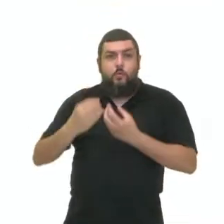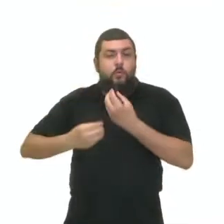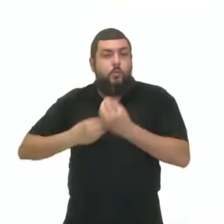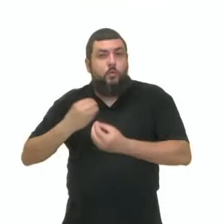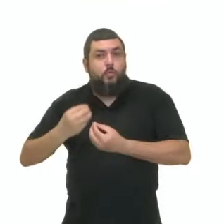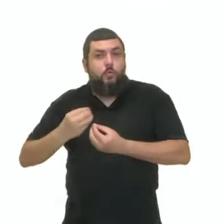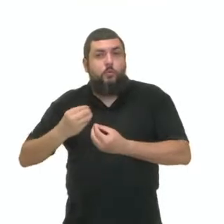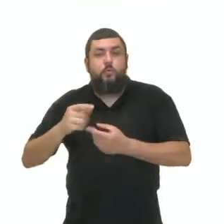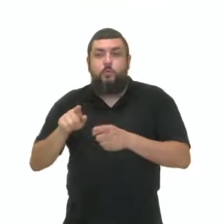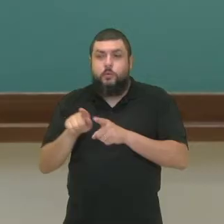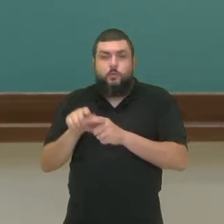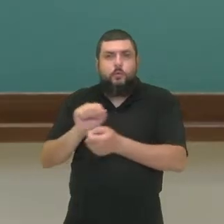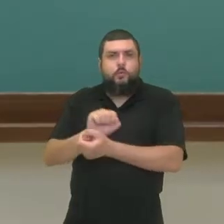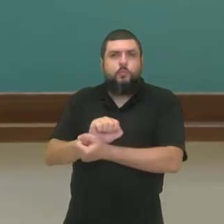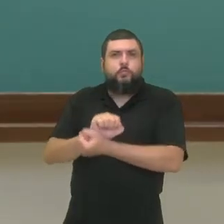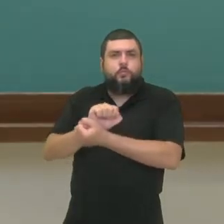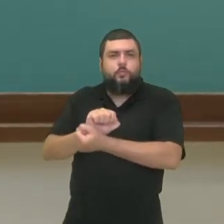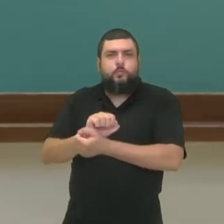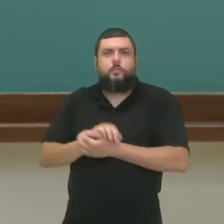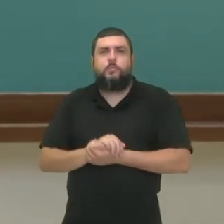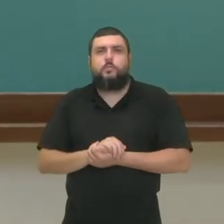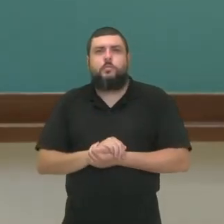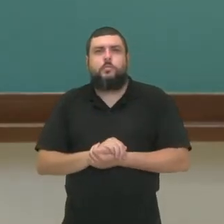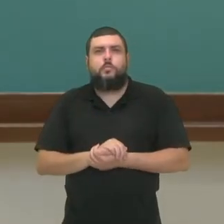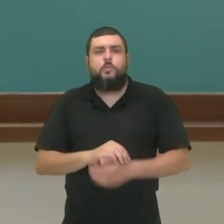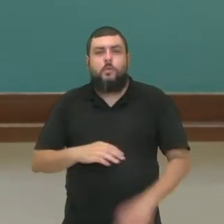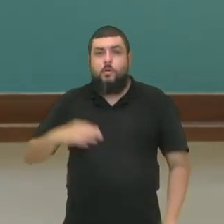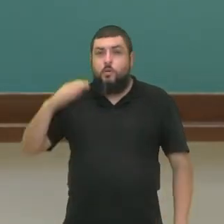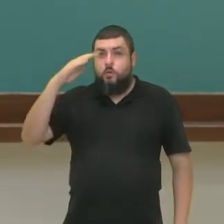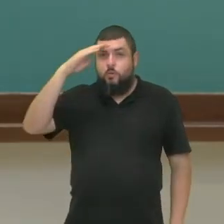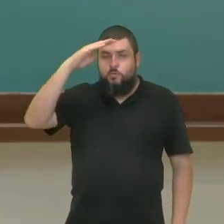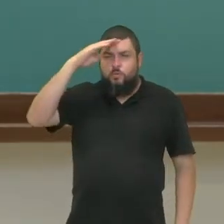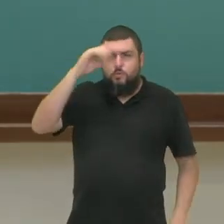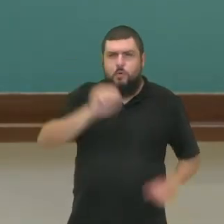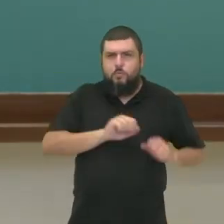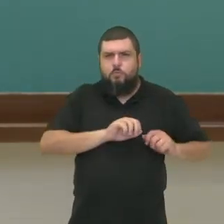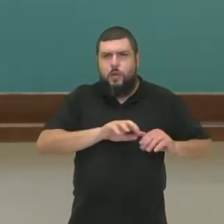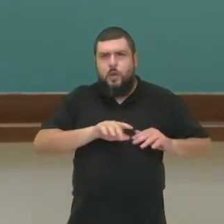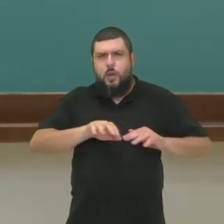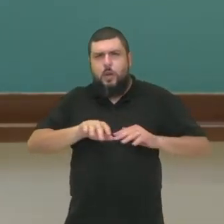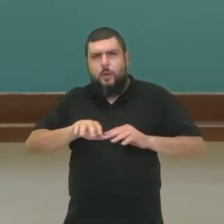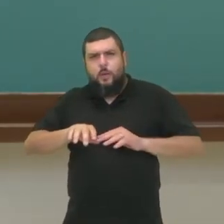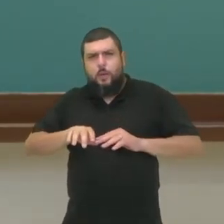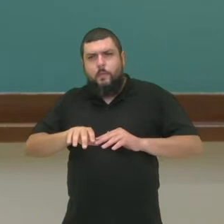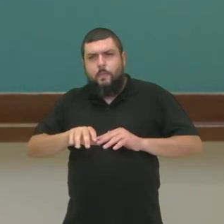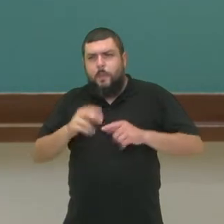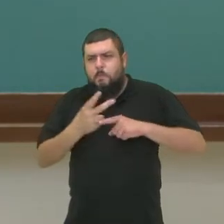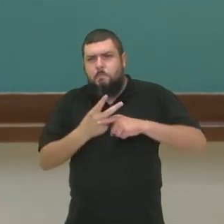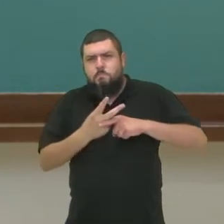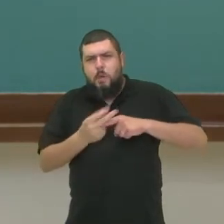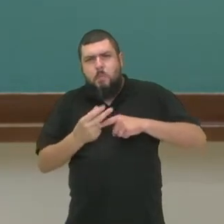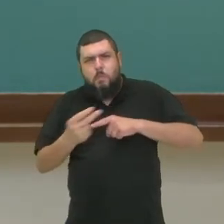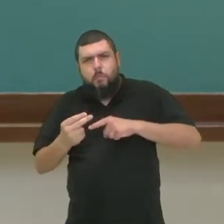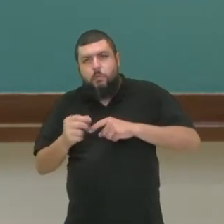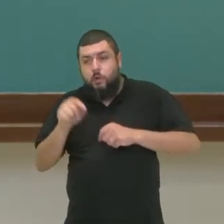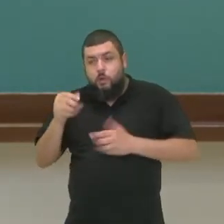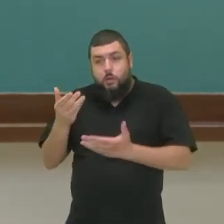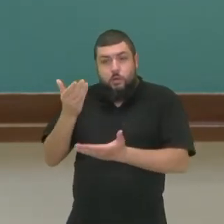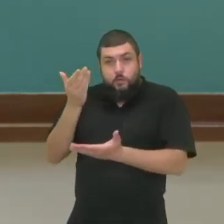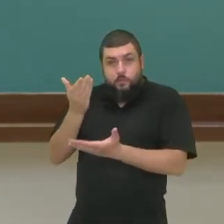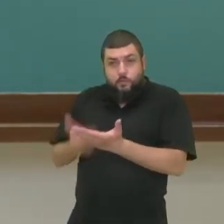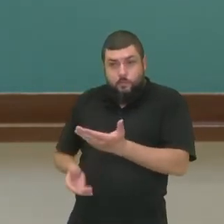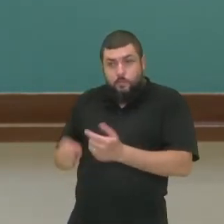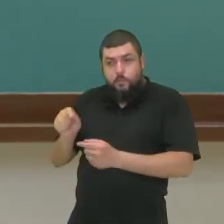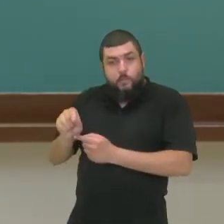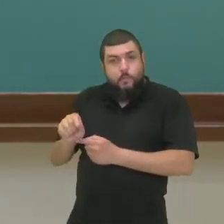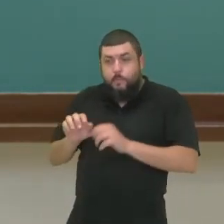lá o exército, dominava um território, tornavam aquelas pessoas que foram derrotadas, elas prisioneiras, né,